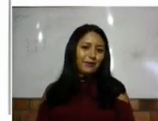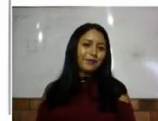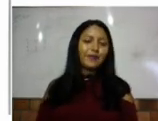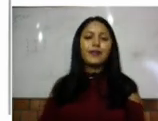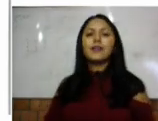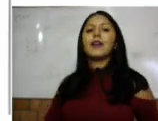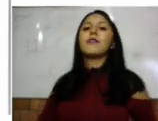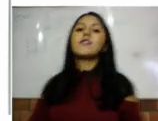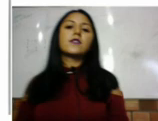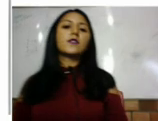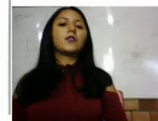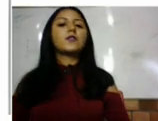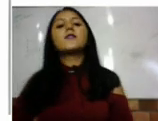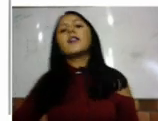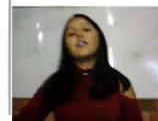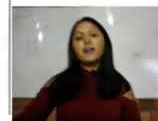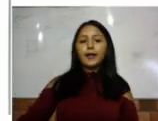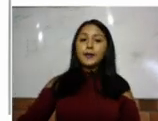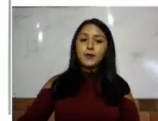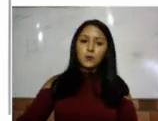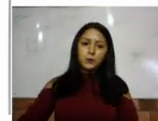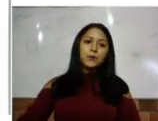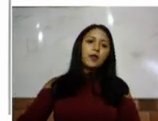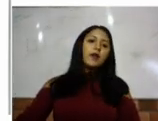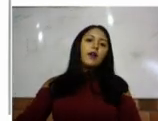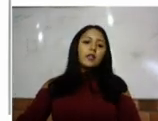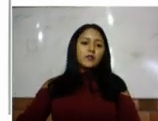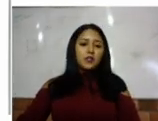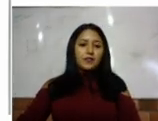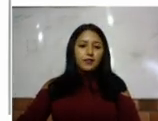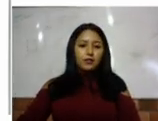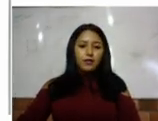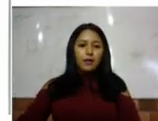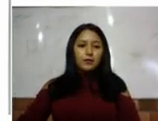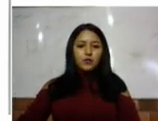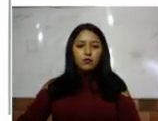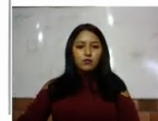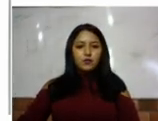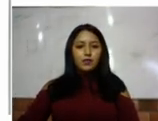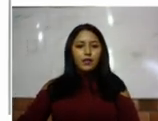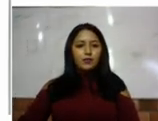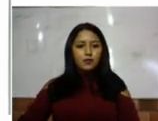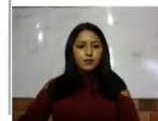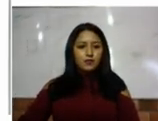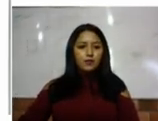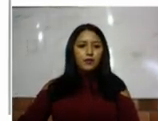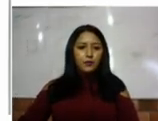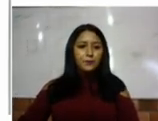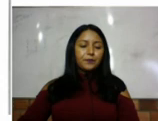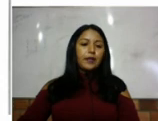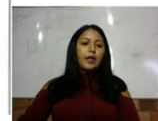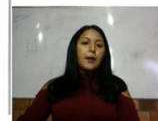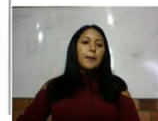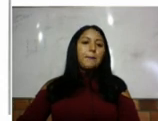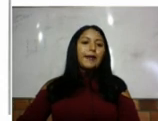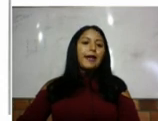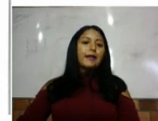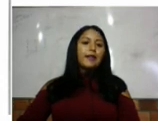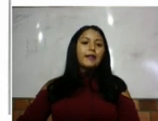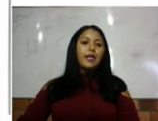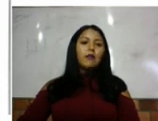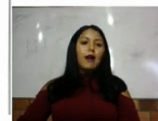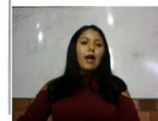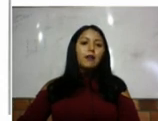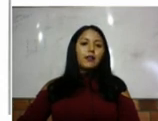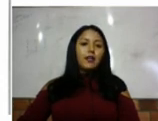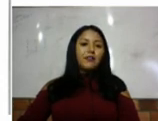uma pessoa que é palhaço então estou significa isso então só fazer leitura rapidinho com vocês que vocês entendam